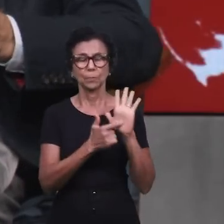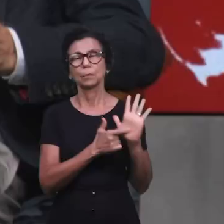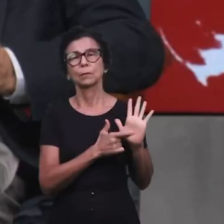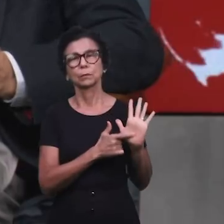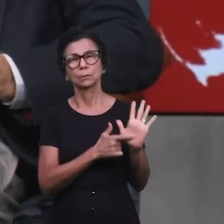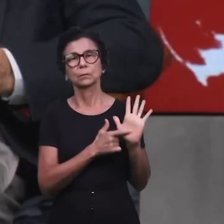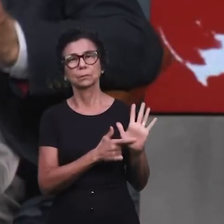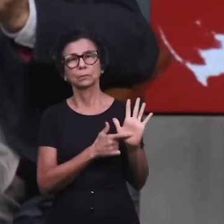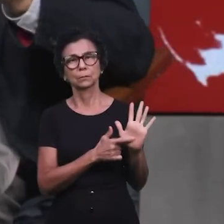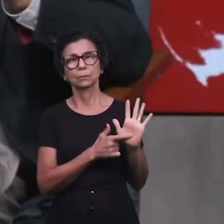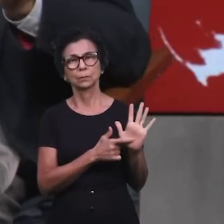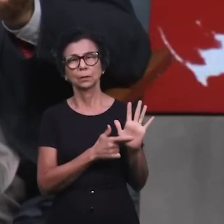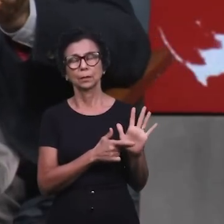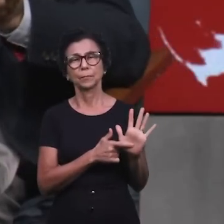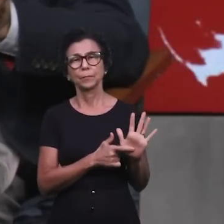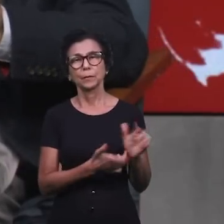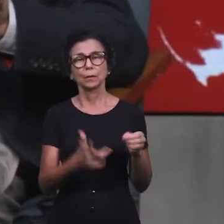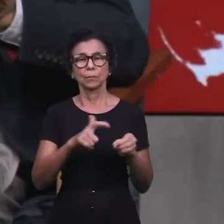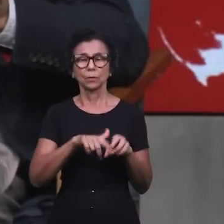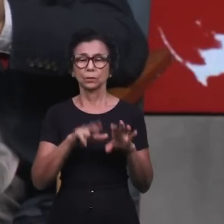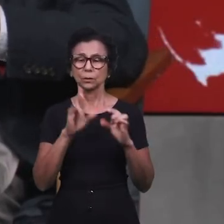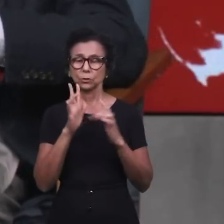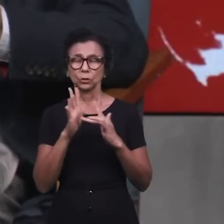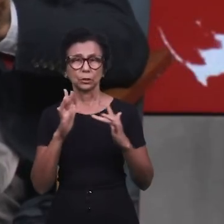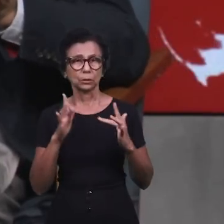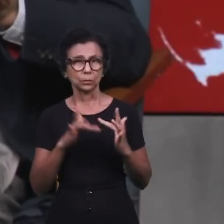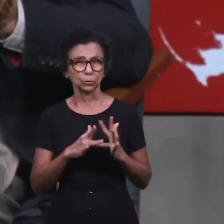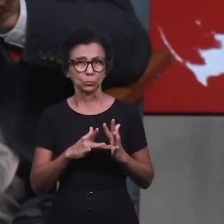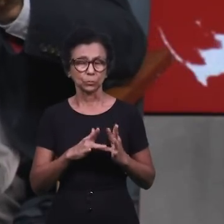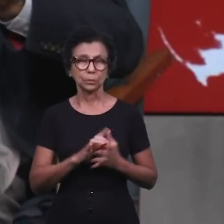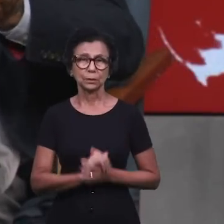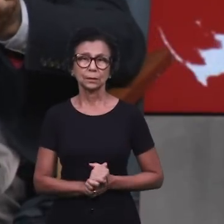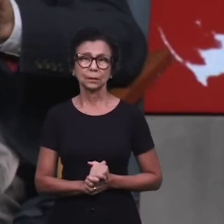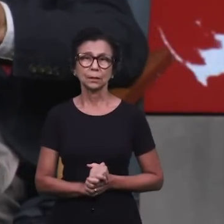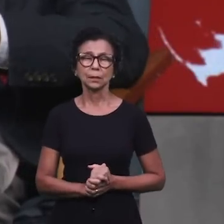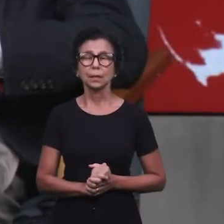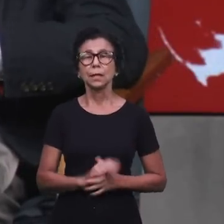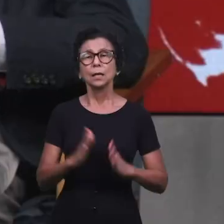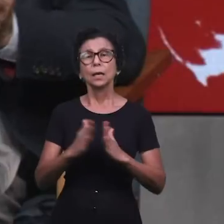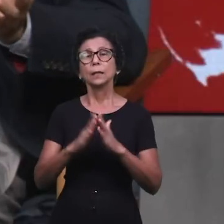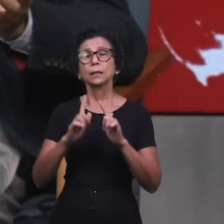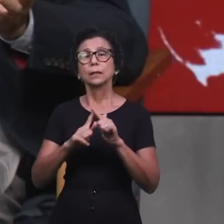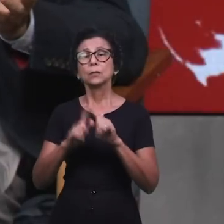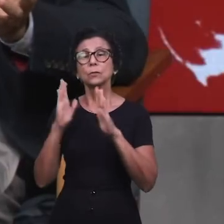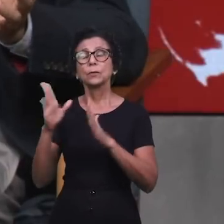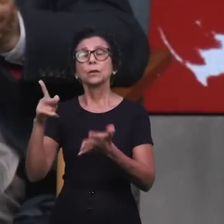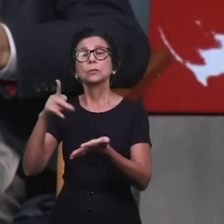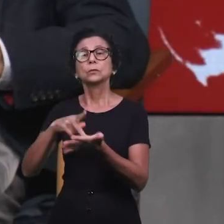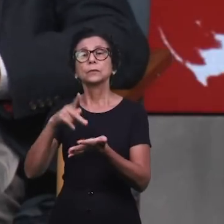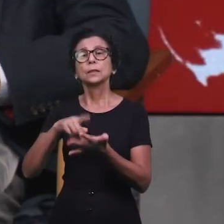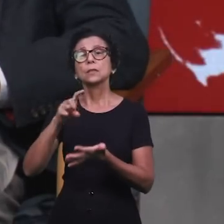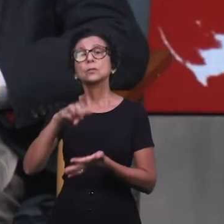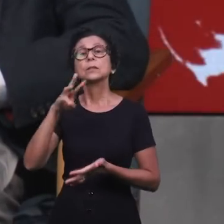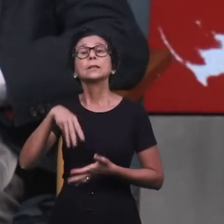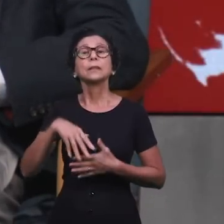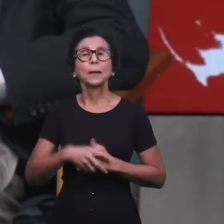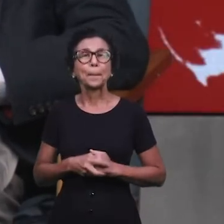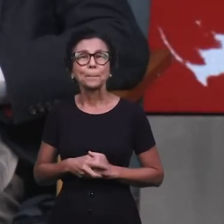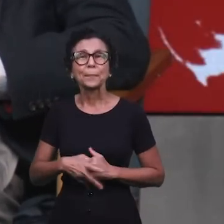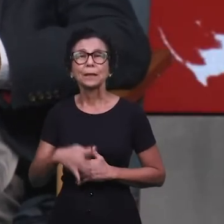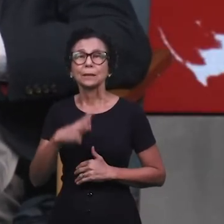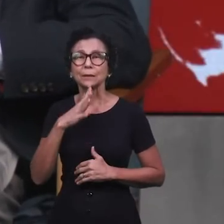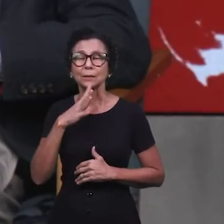aí está, porque a igreja fiel e verdadeira é aquela que identifica na palavra o momento profético que ela está